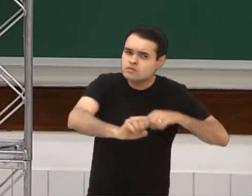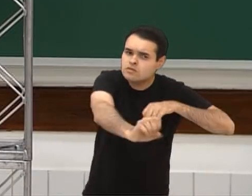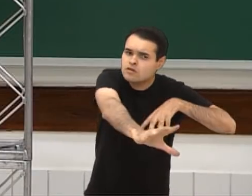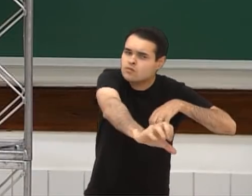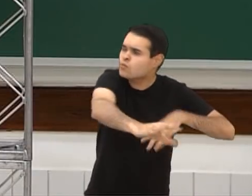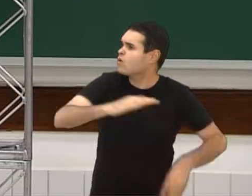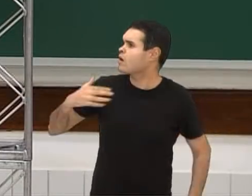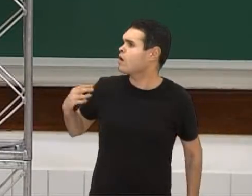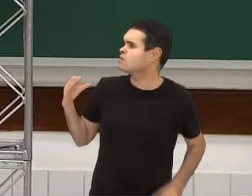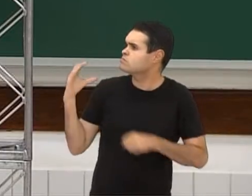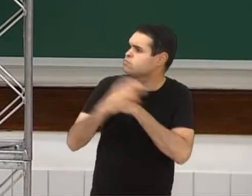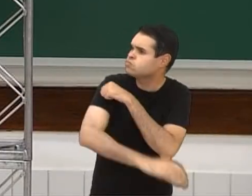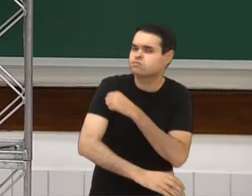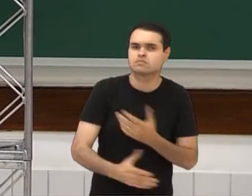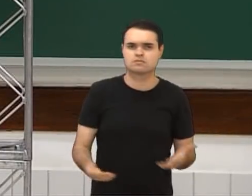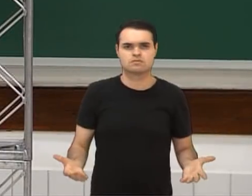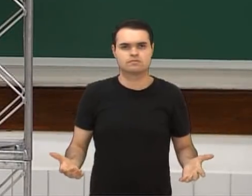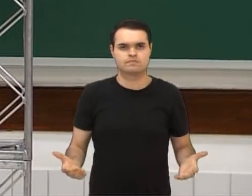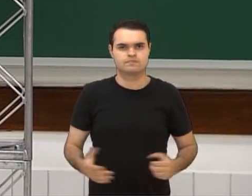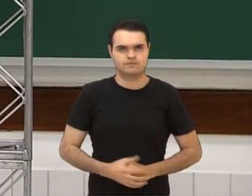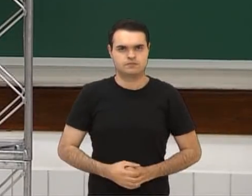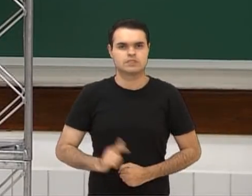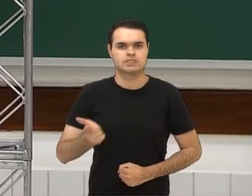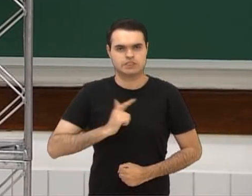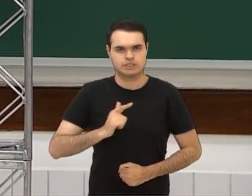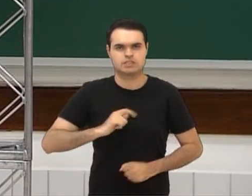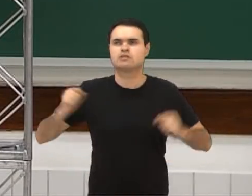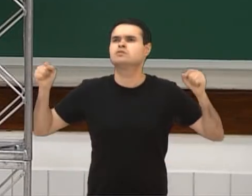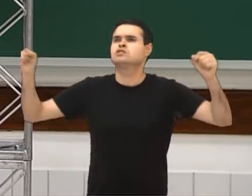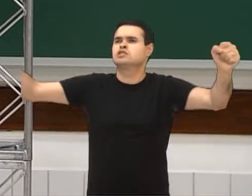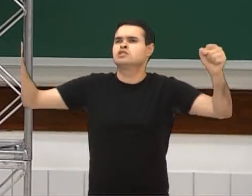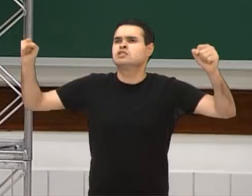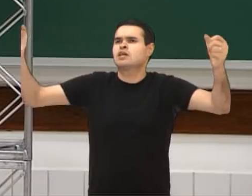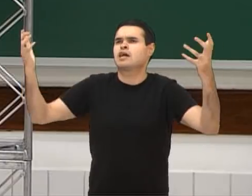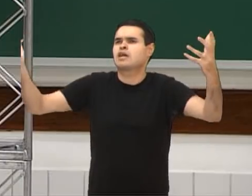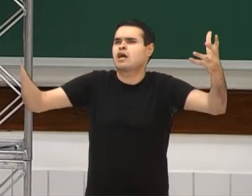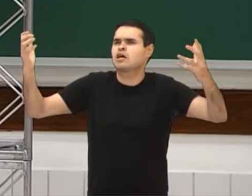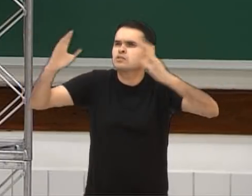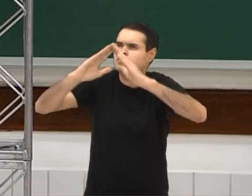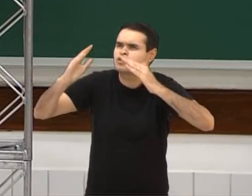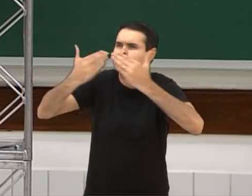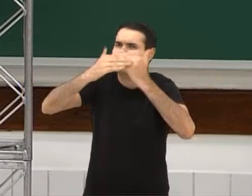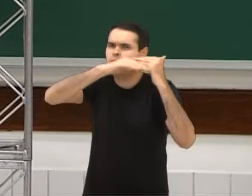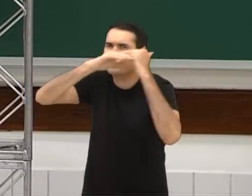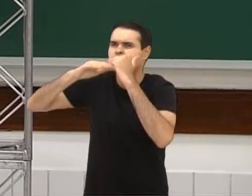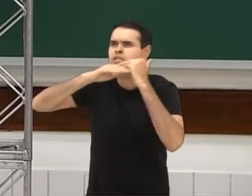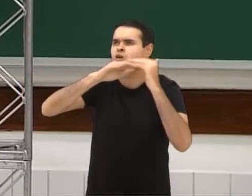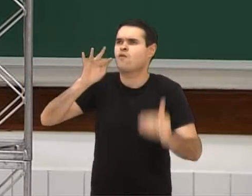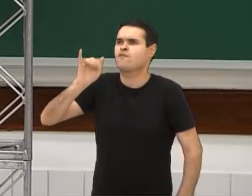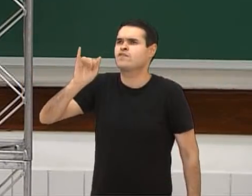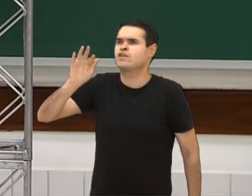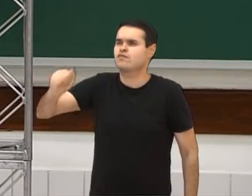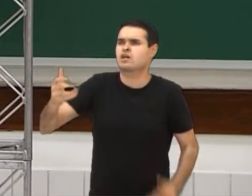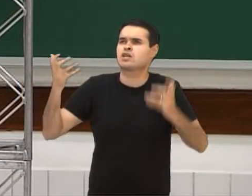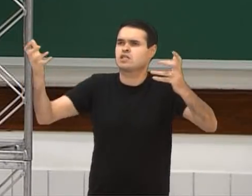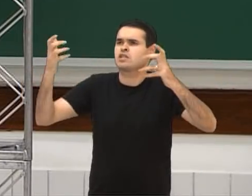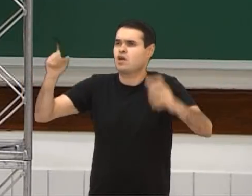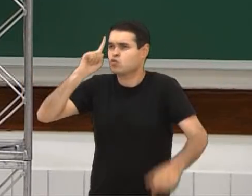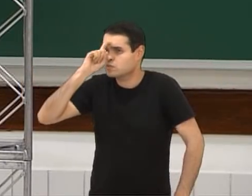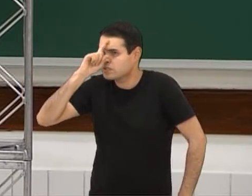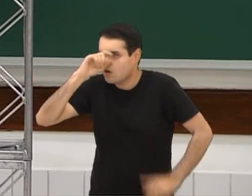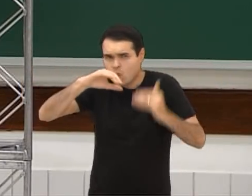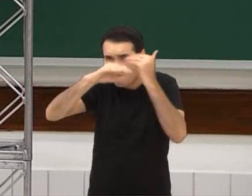por exemplo. Eram clássicos os cartazes pedindo: quero uma escola padrão FIFA, quero um hospital